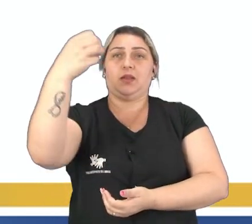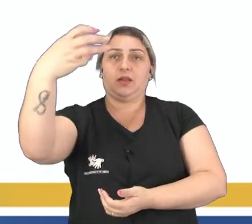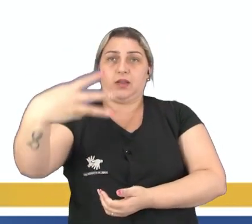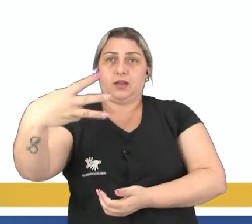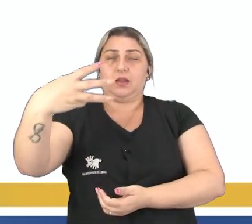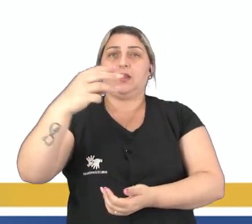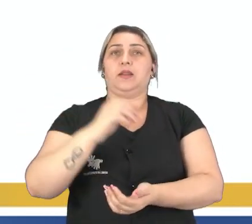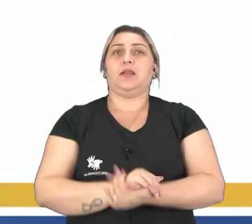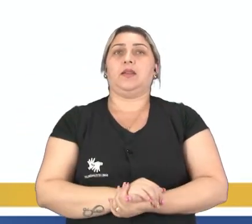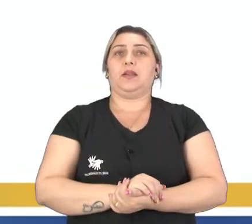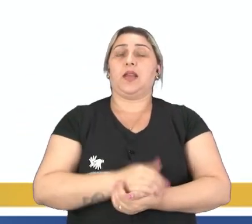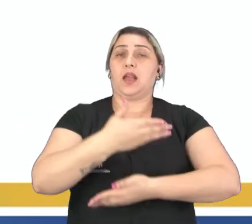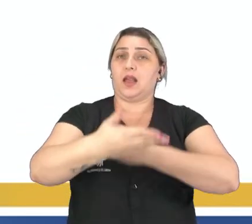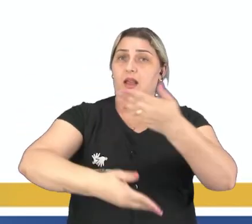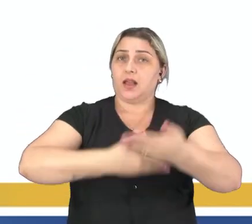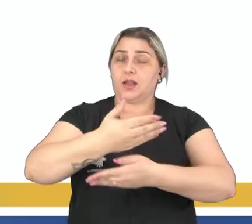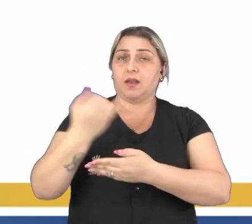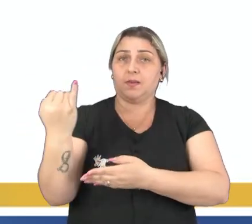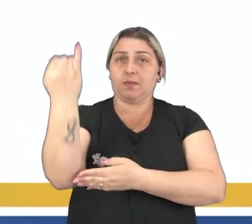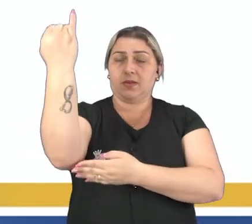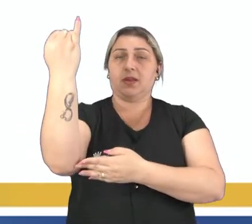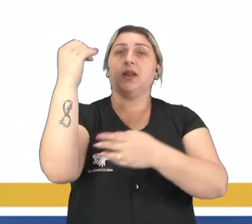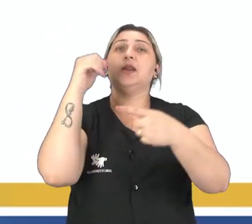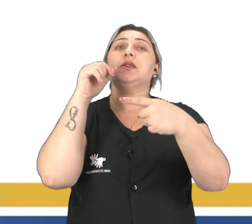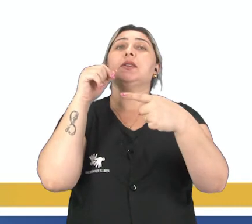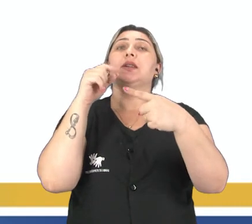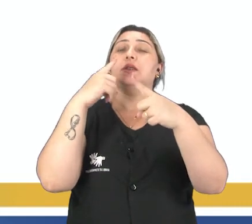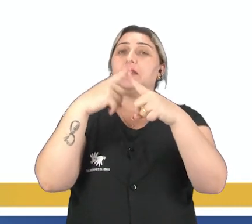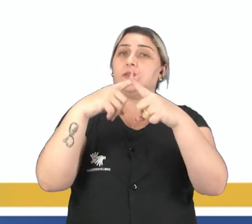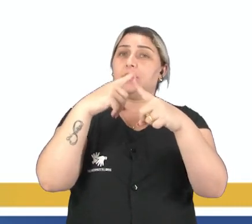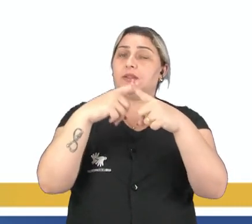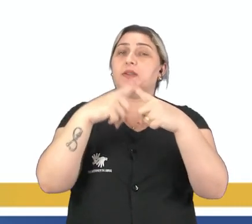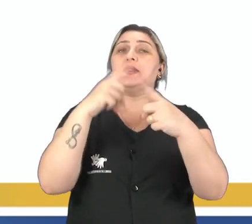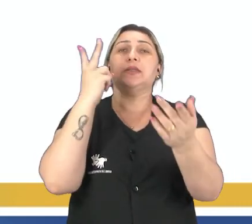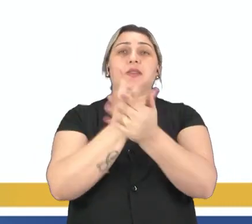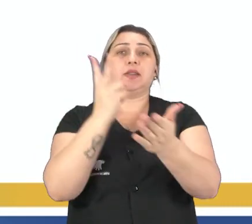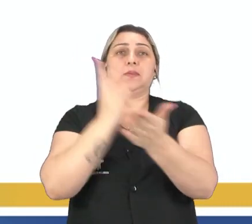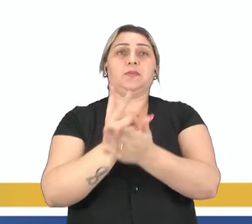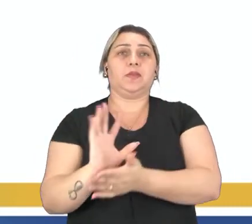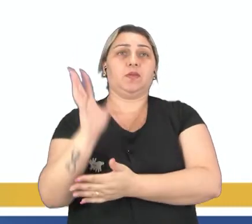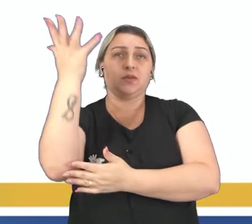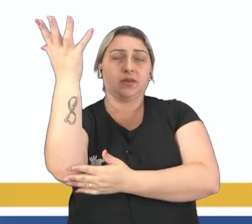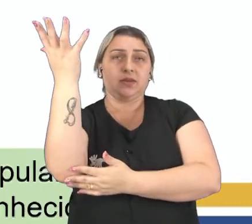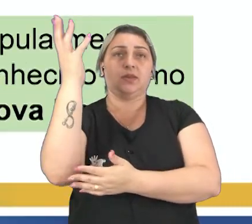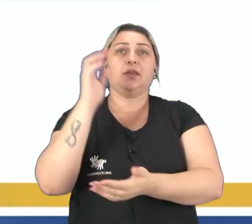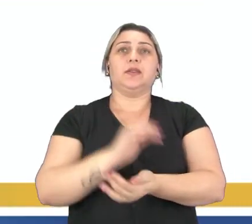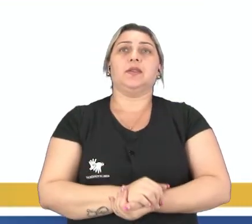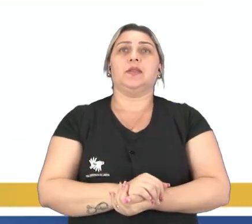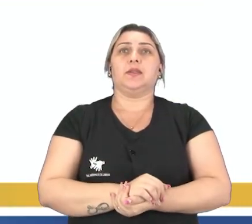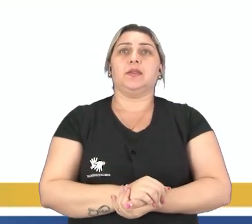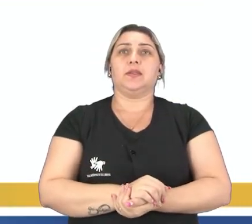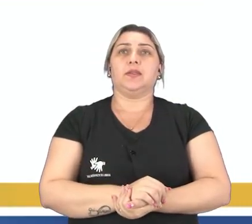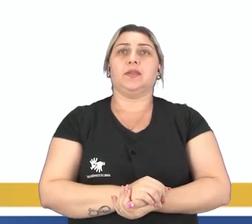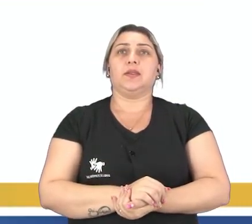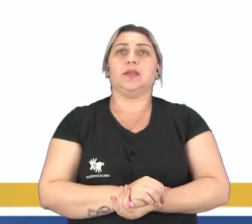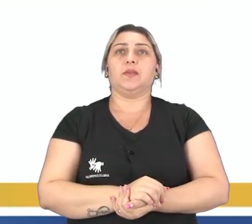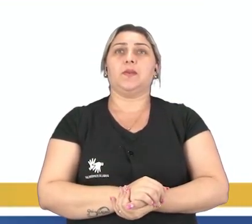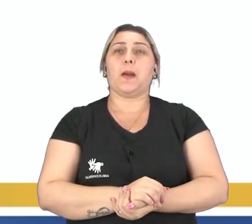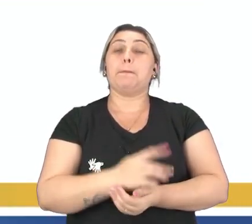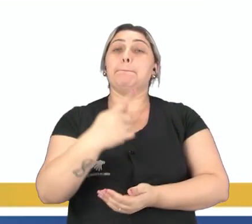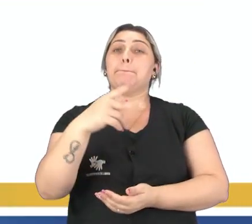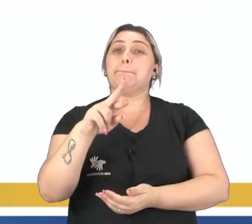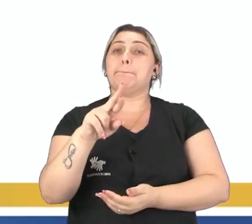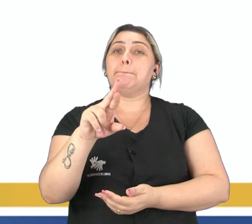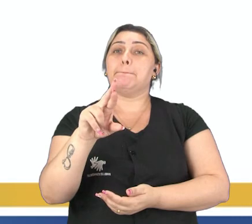183. Essa é a relação fundamental da divisão. Isso sempre vai acontecer. É popularmente conhecido